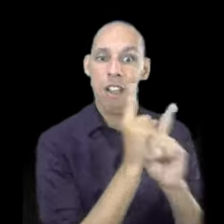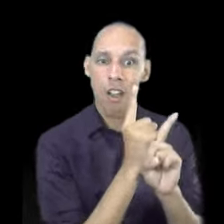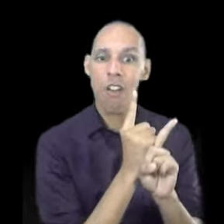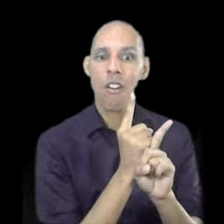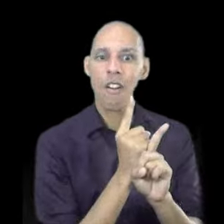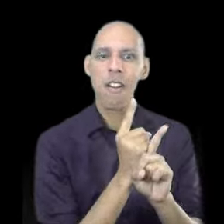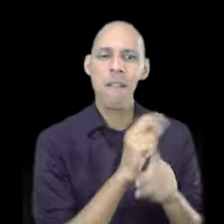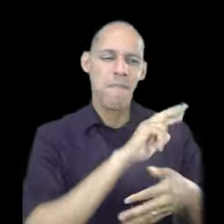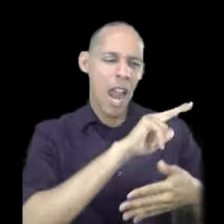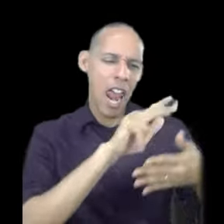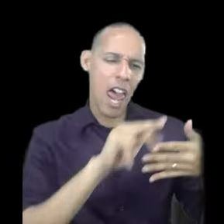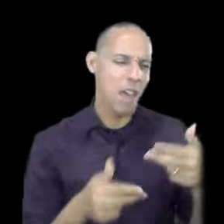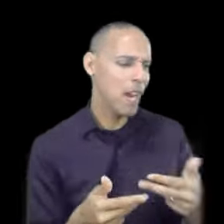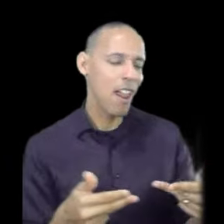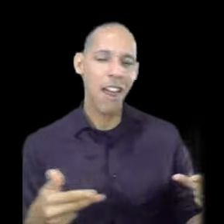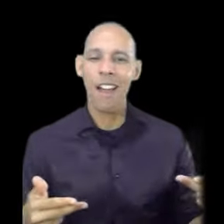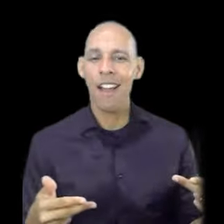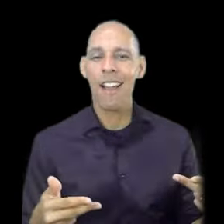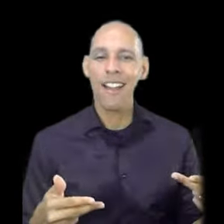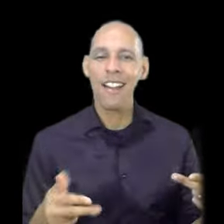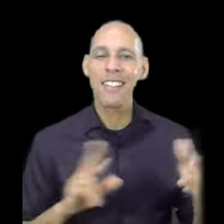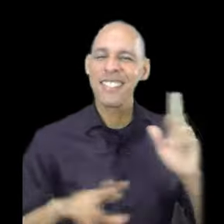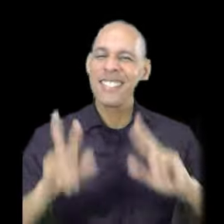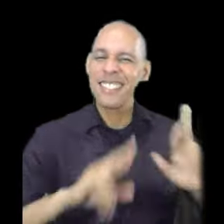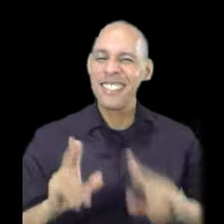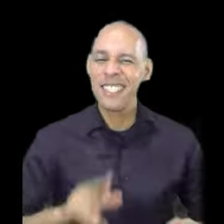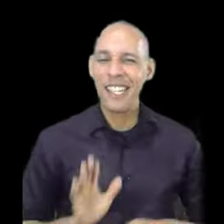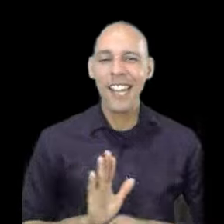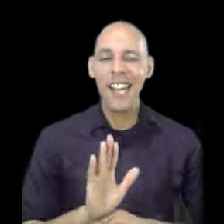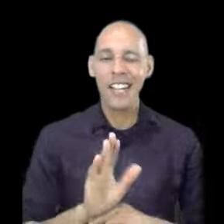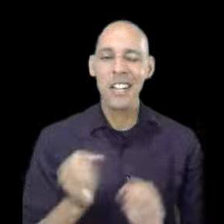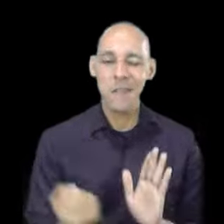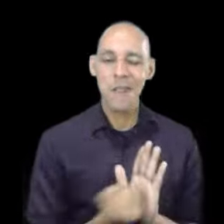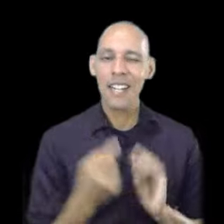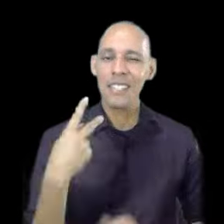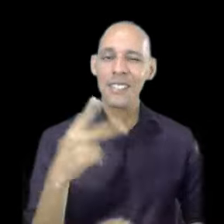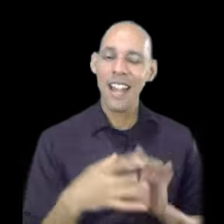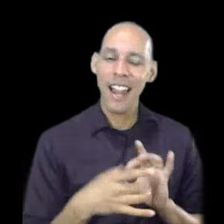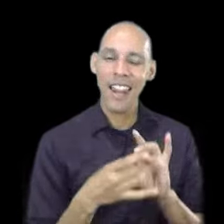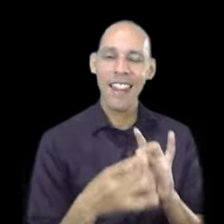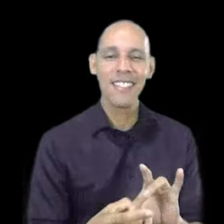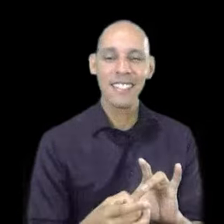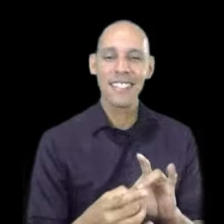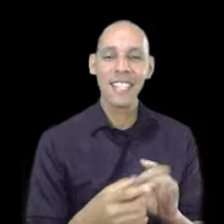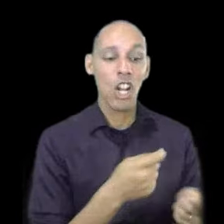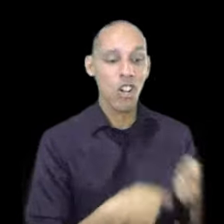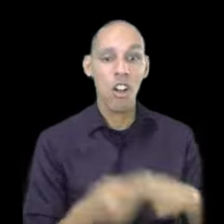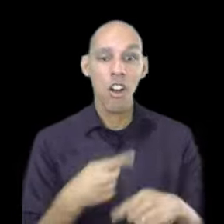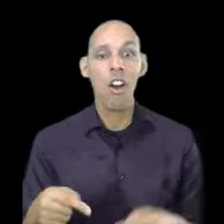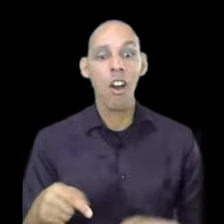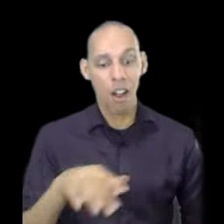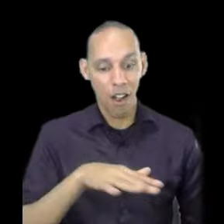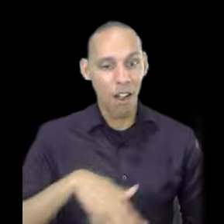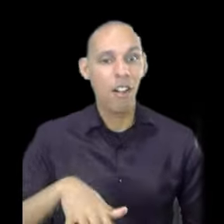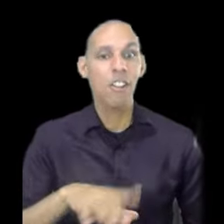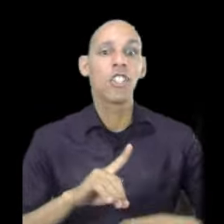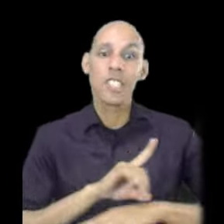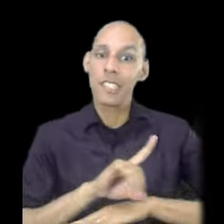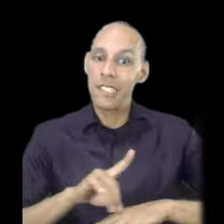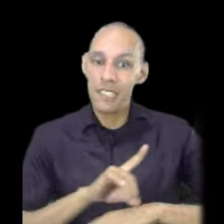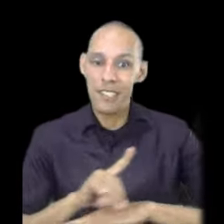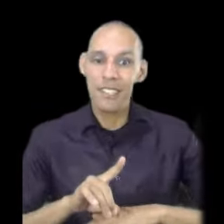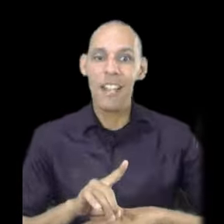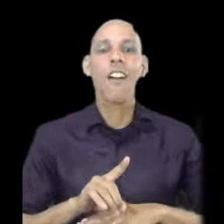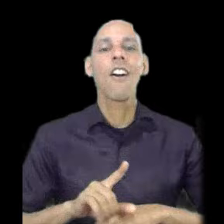atrações diferentes para poder conectar a sua marca. Nós teremos ali negócios no ambiente digital, no ambiente físico,